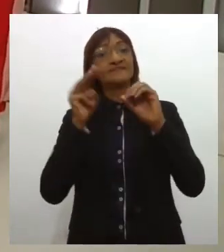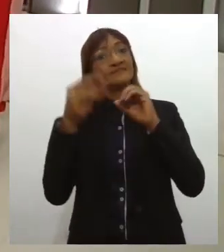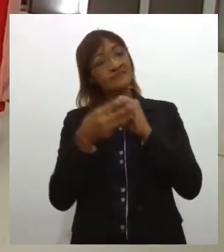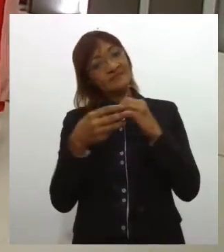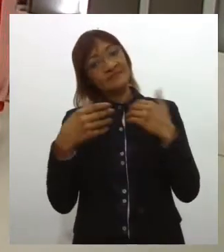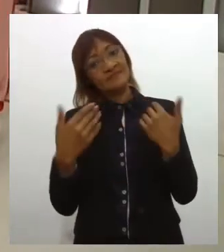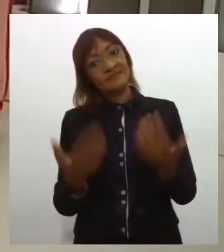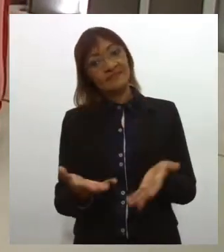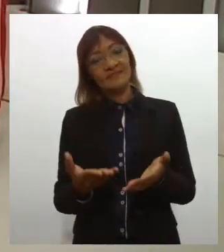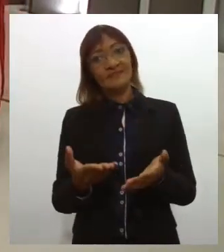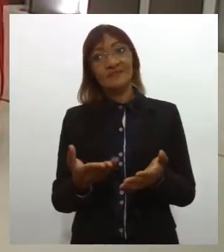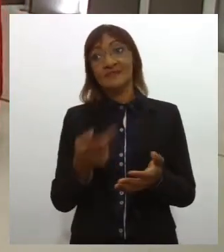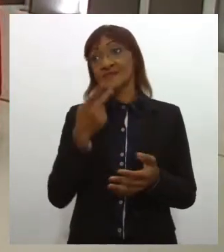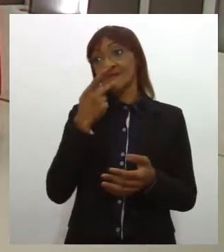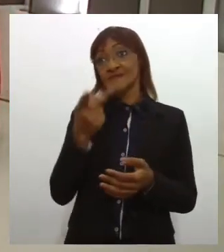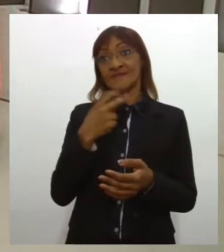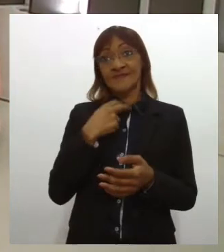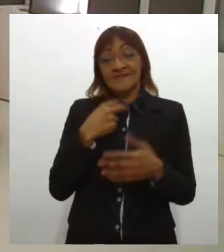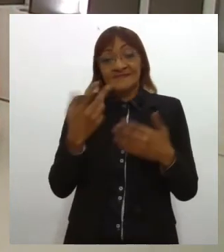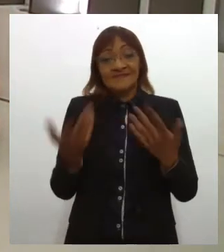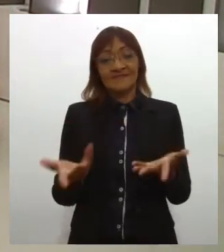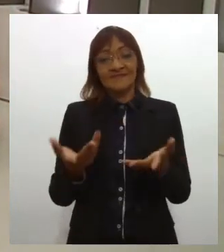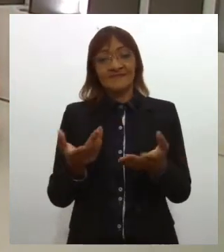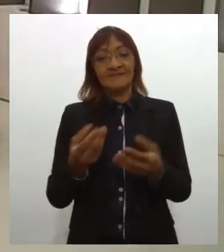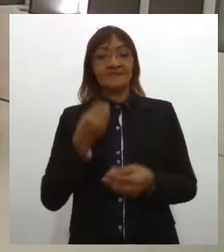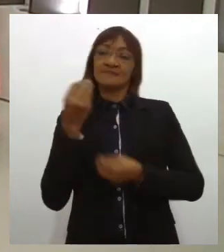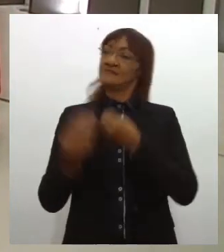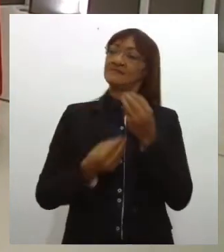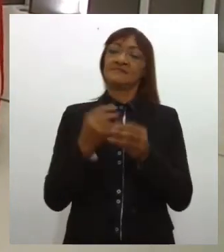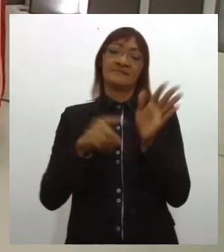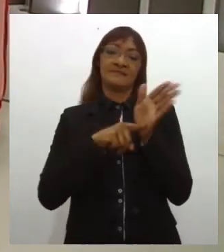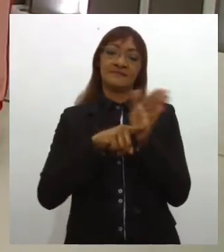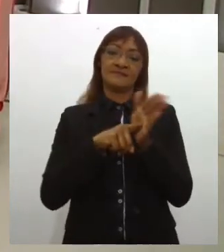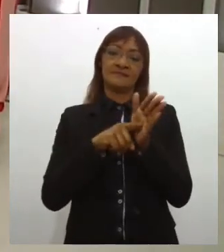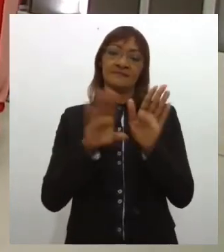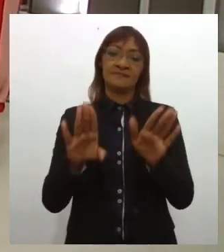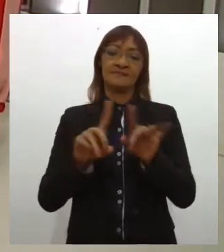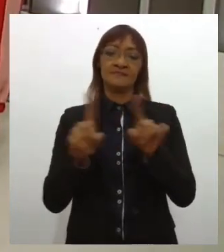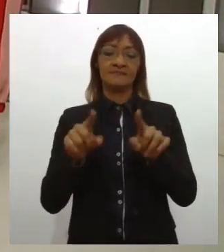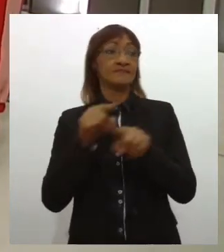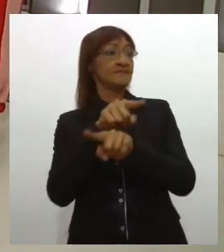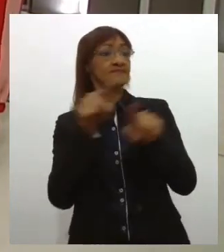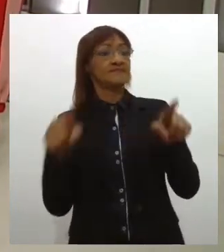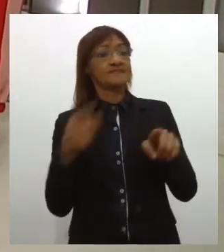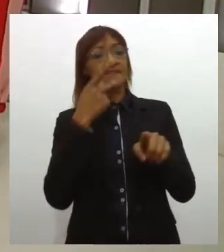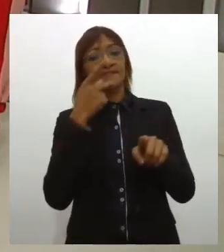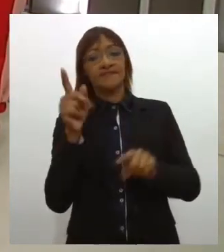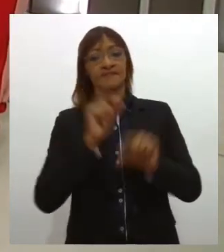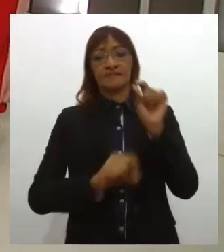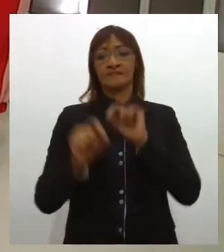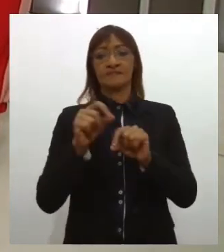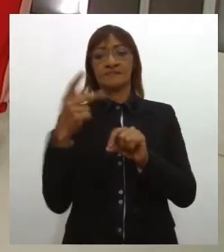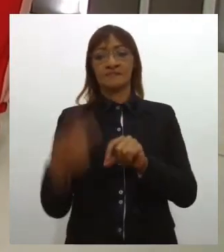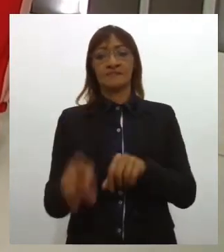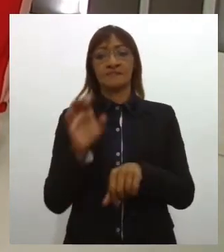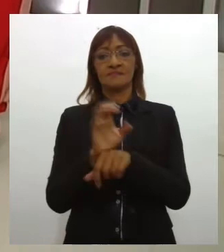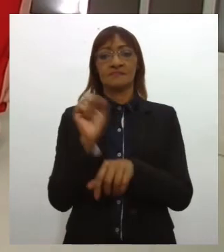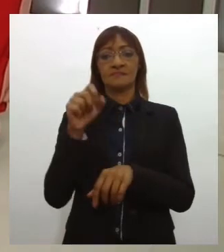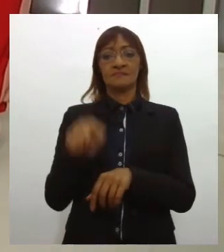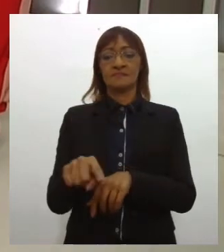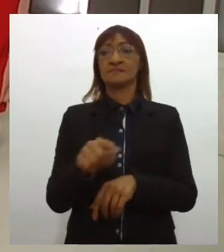gente não pode comentar muito com relação ao estudo em si, mas como você mesmo comentou, né, Marcelo, o estado de Sergipe tem